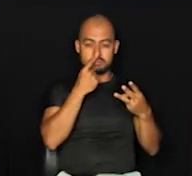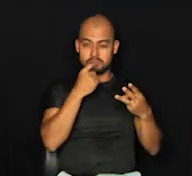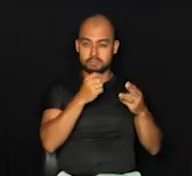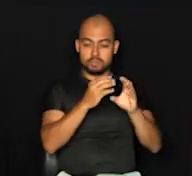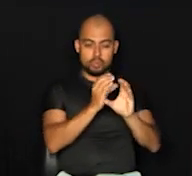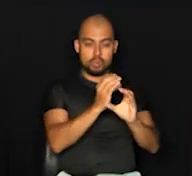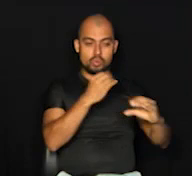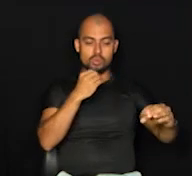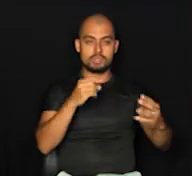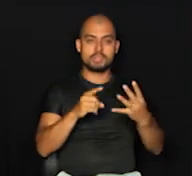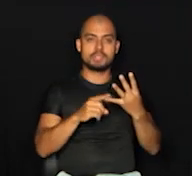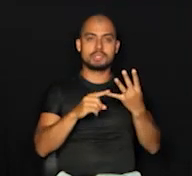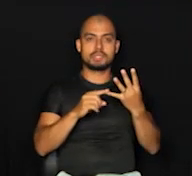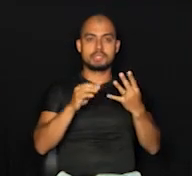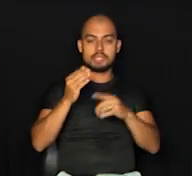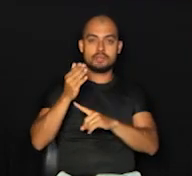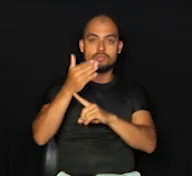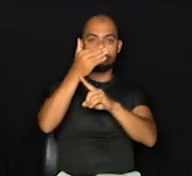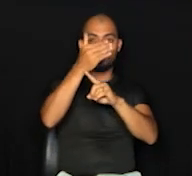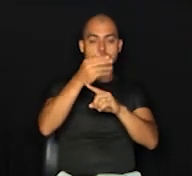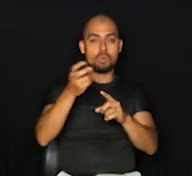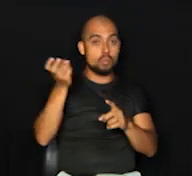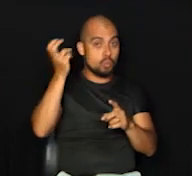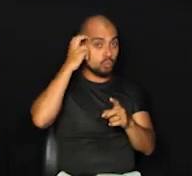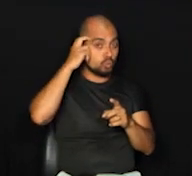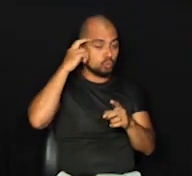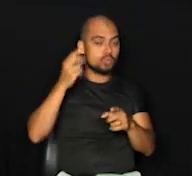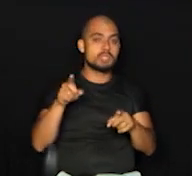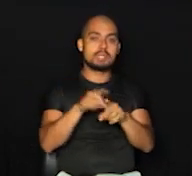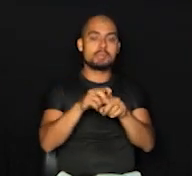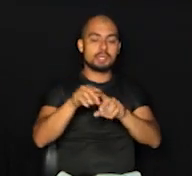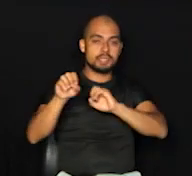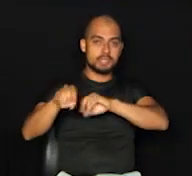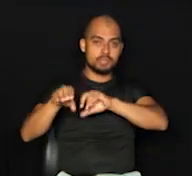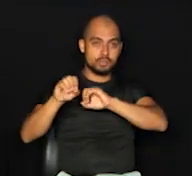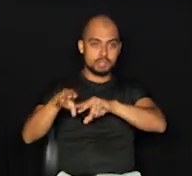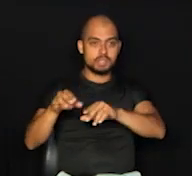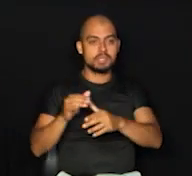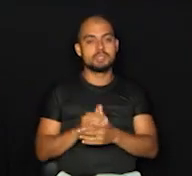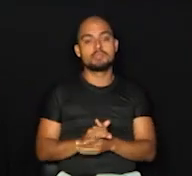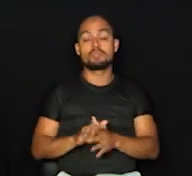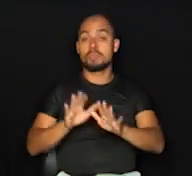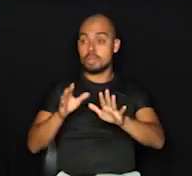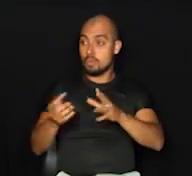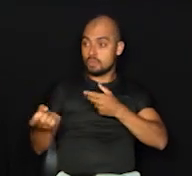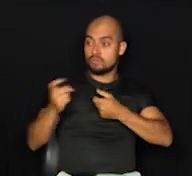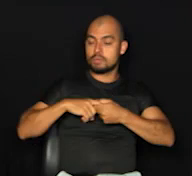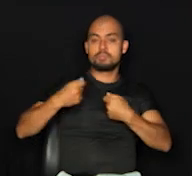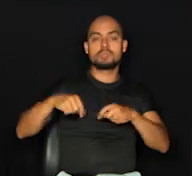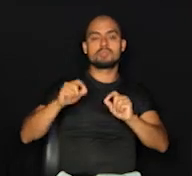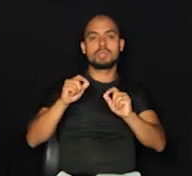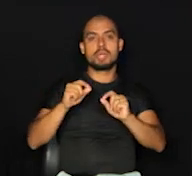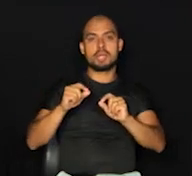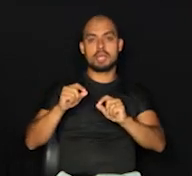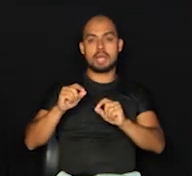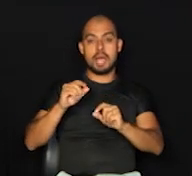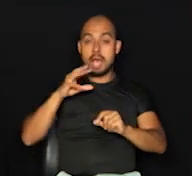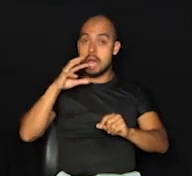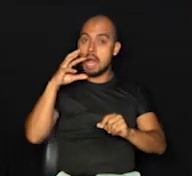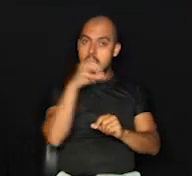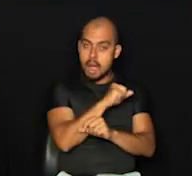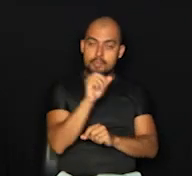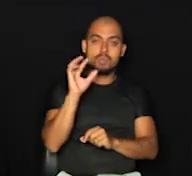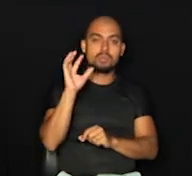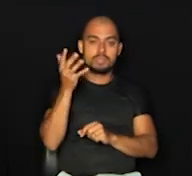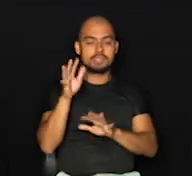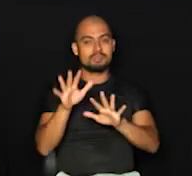informação, cultura, consultoria empresarial e a educação. Essa retomada precisa acontecer o quanto antes e não